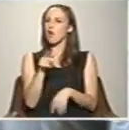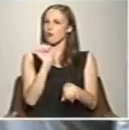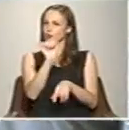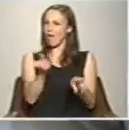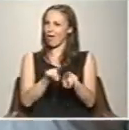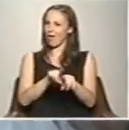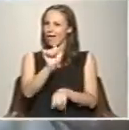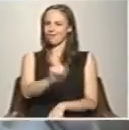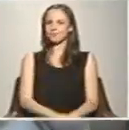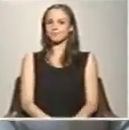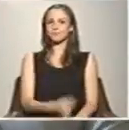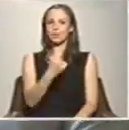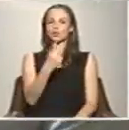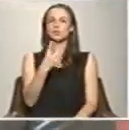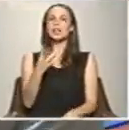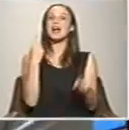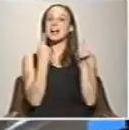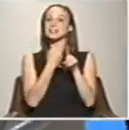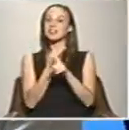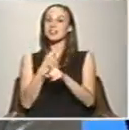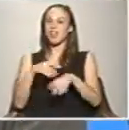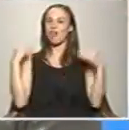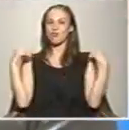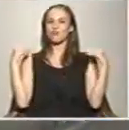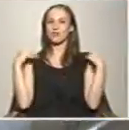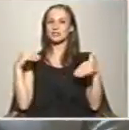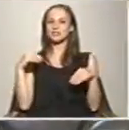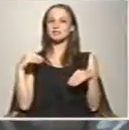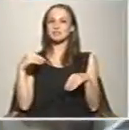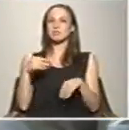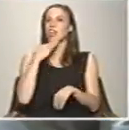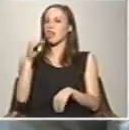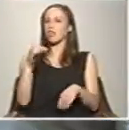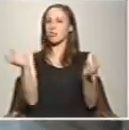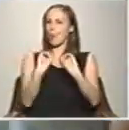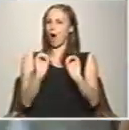dois, três. Atividade física não tem idade.